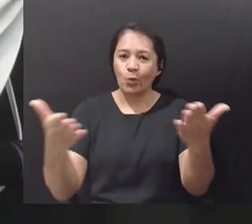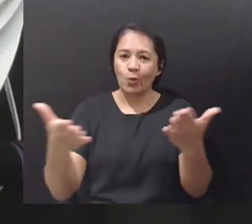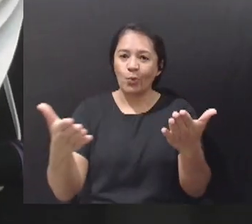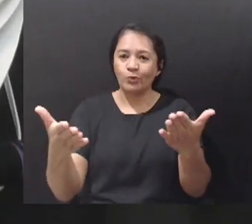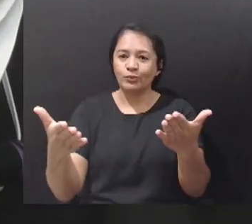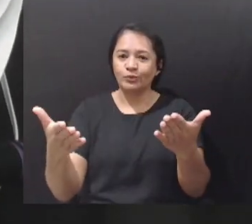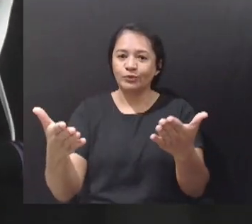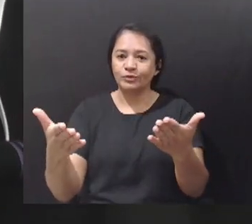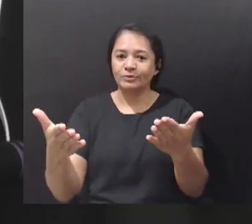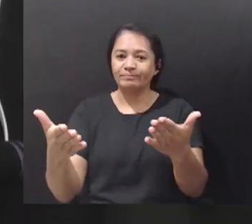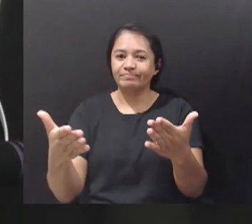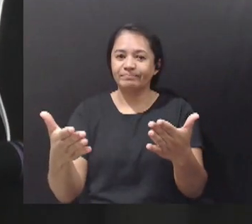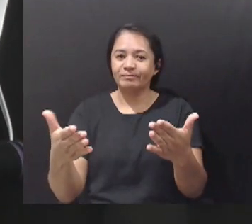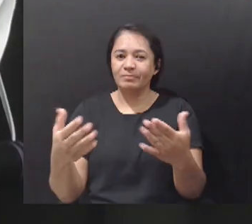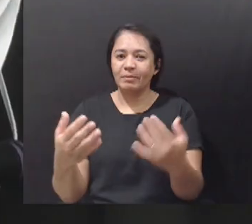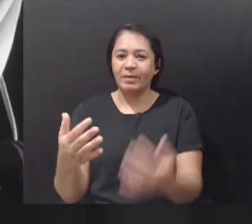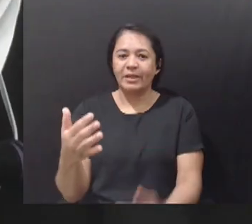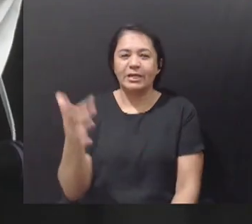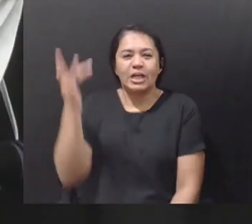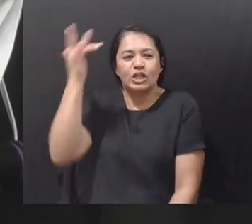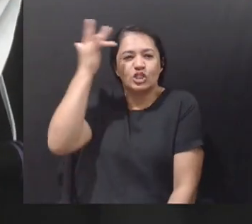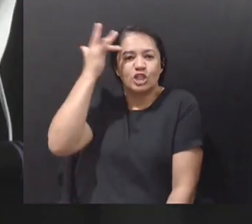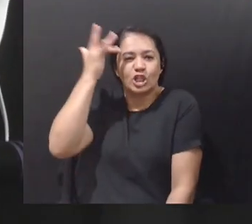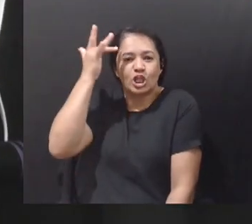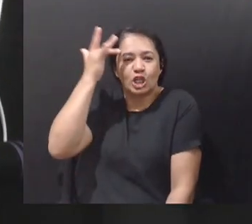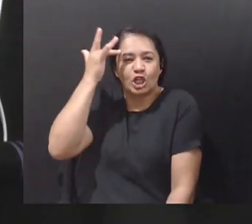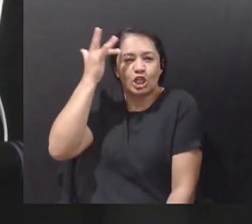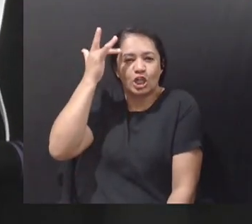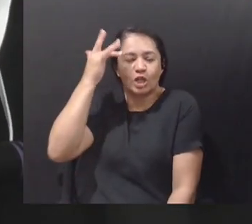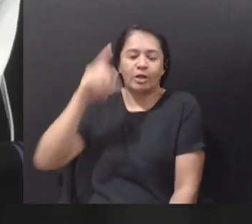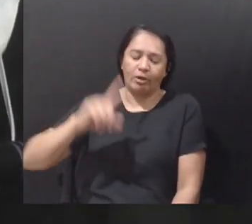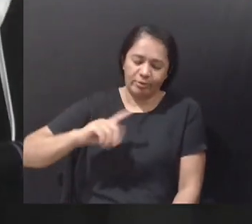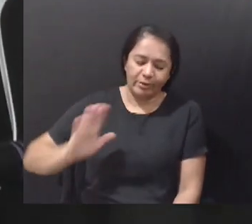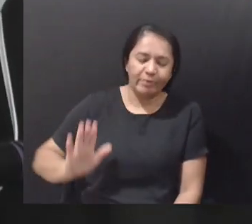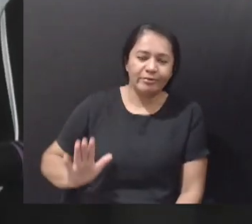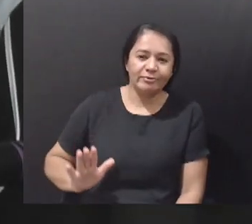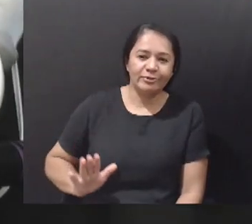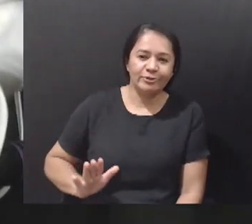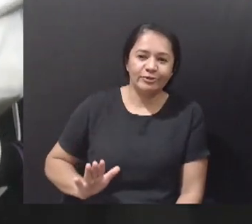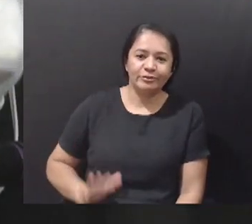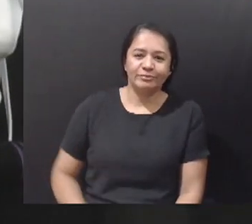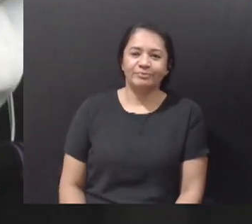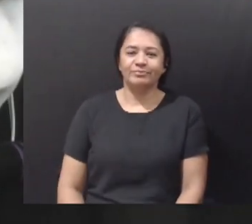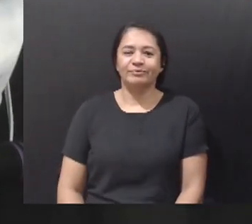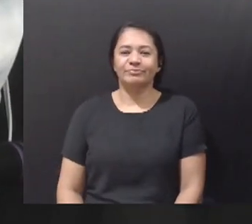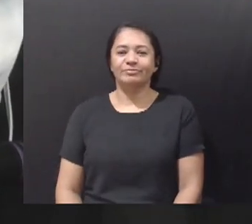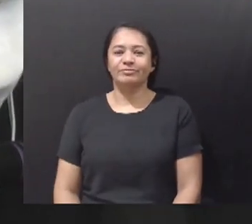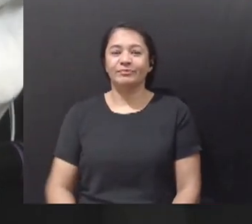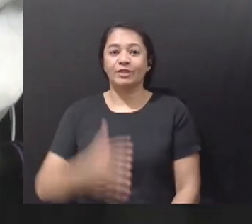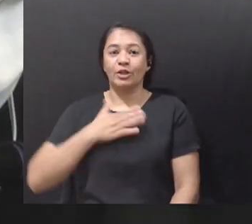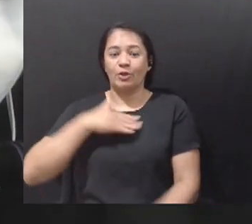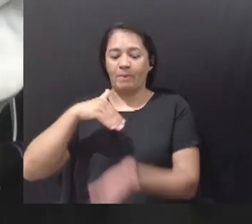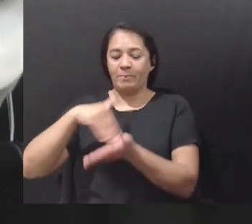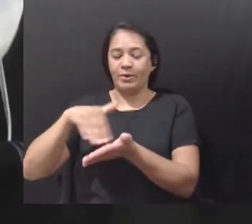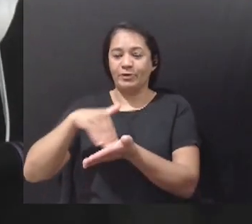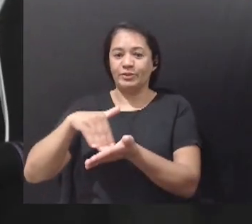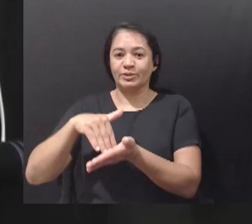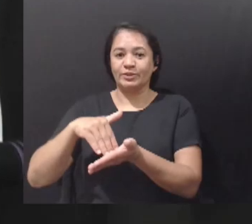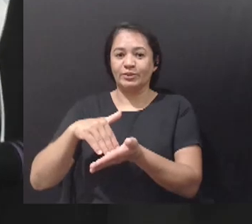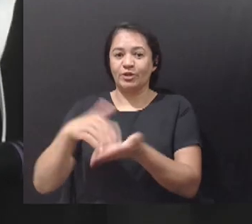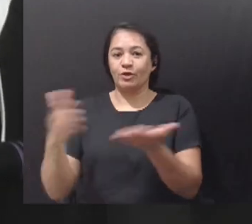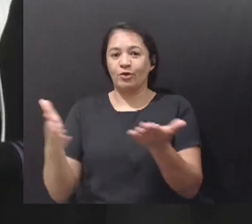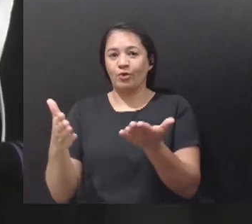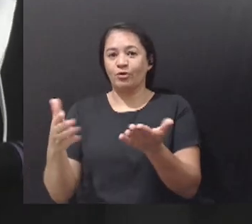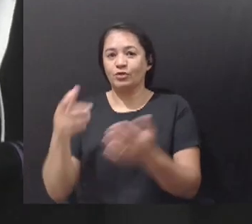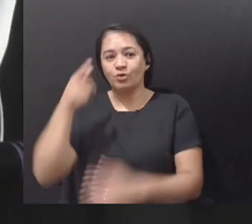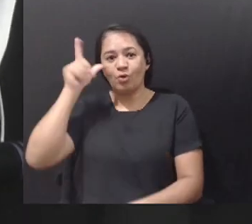toque. Não tem problema, eu devo ter toque. Eu tenho toque com questão de lixo. No meu escritório, no meu gabinete hoje, ontem, quando eu tive em